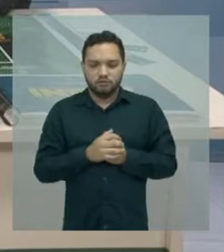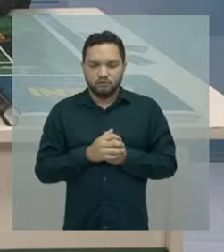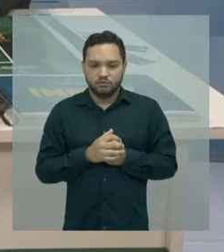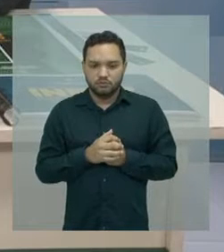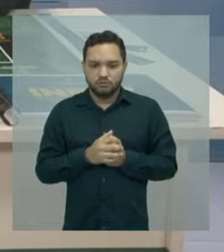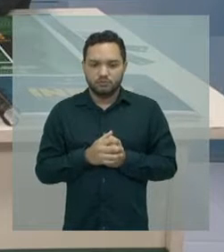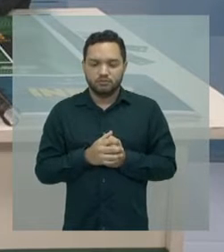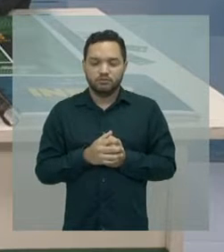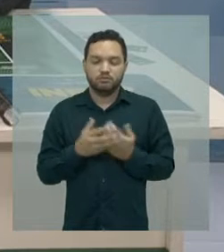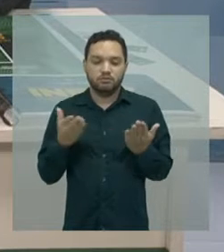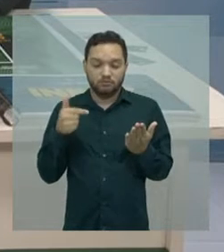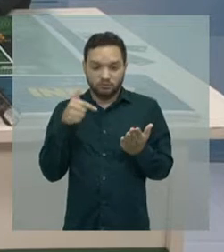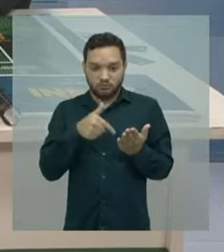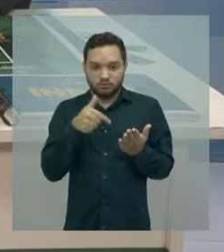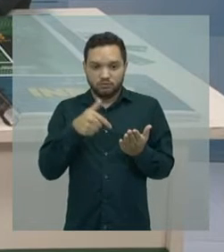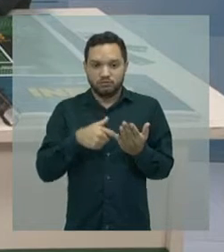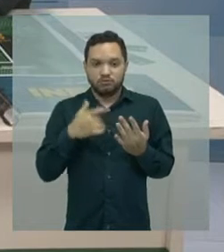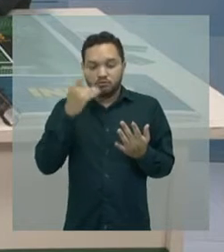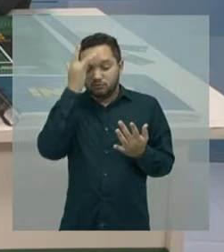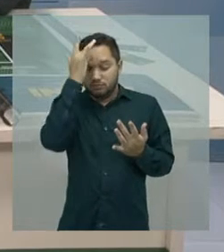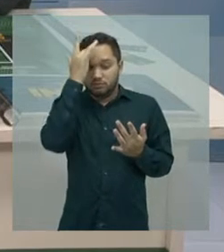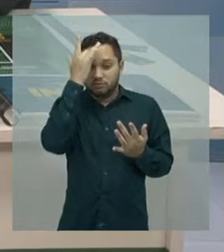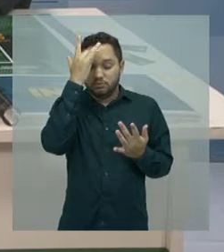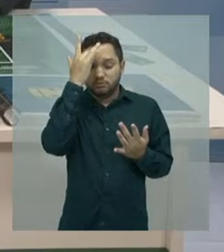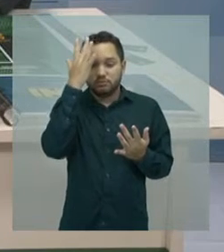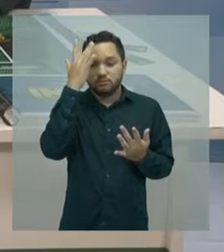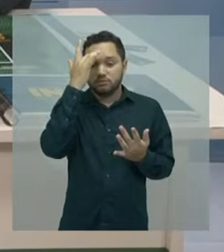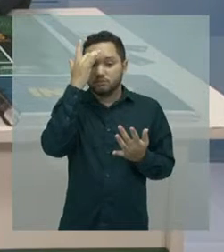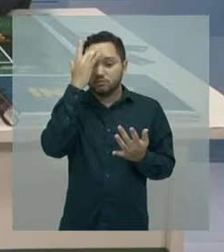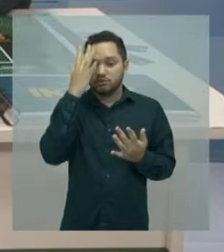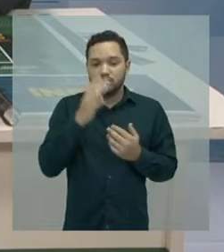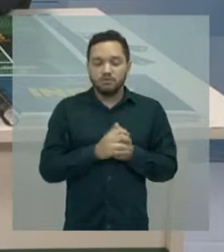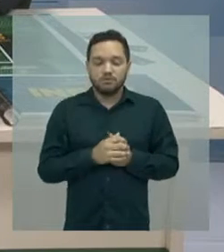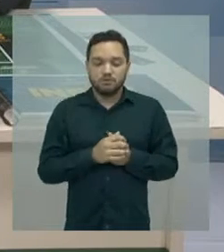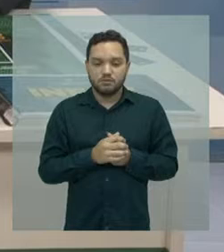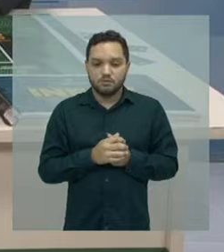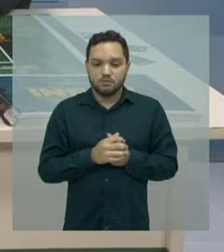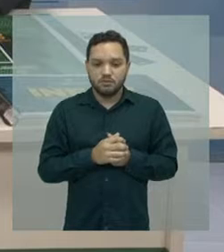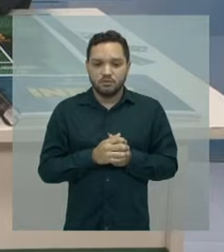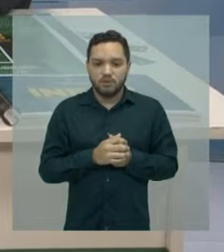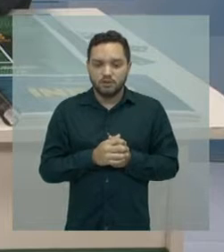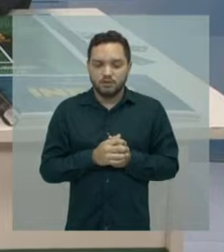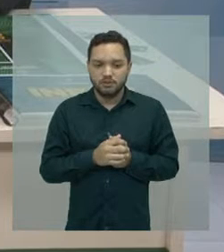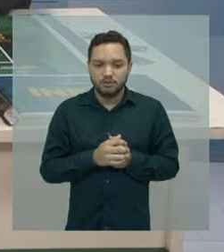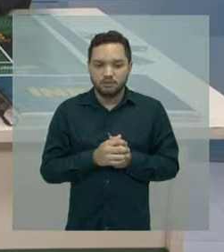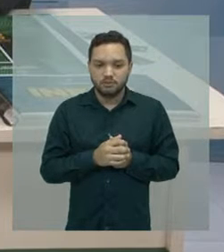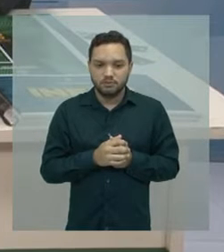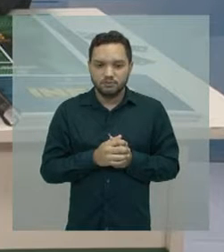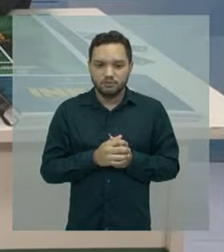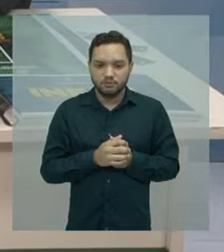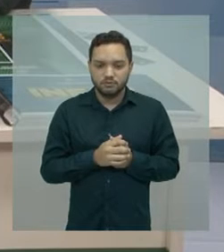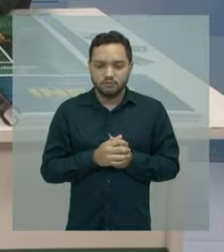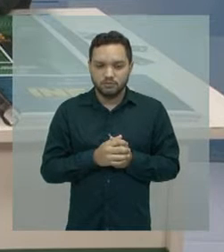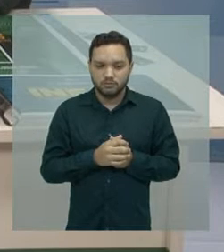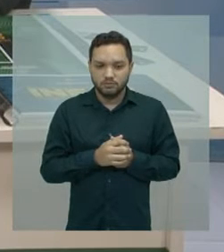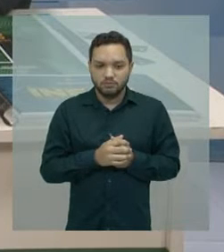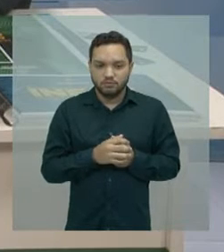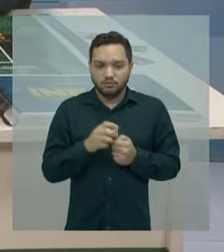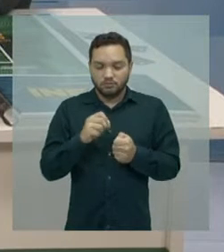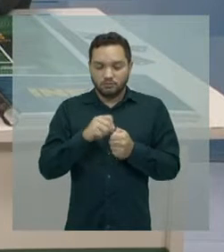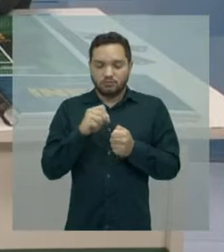Já aqui você tem a possibilidade de, o doutor João está dizendo aqui, será